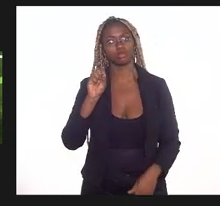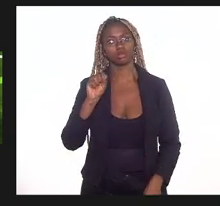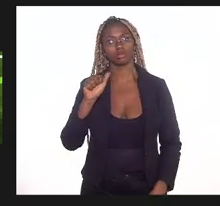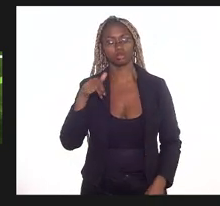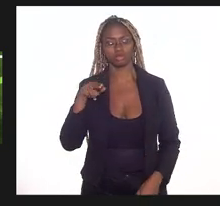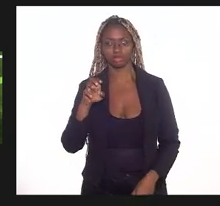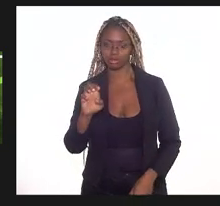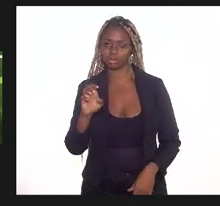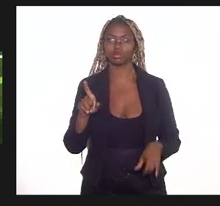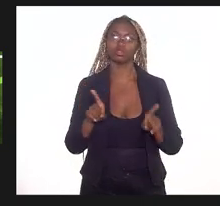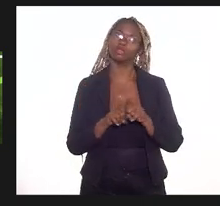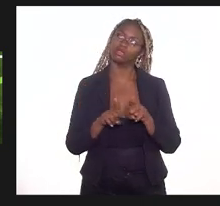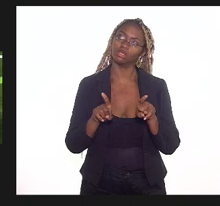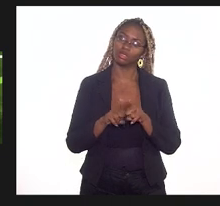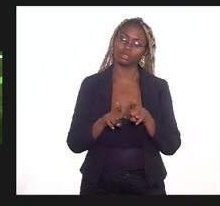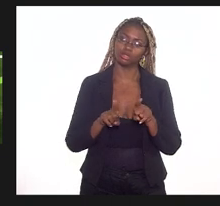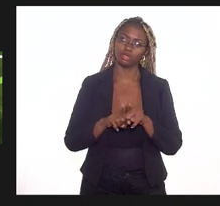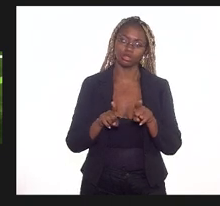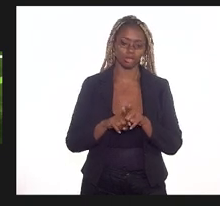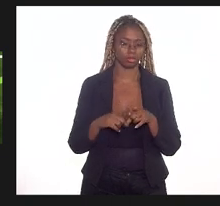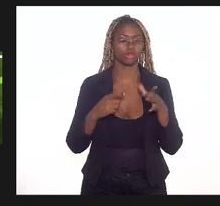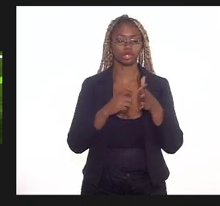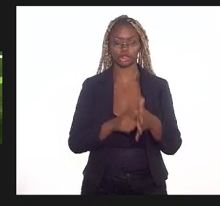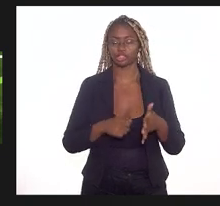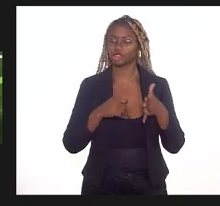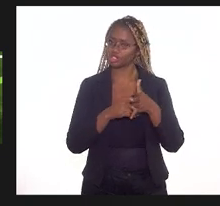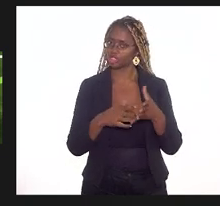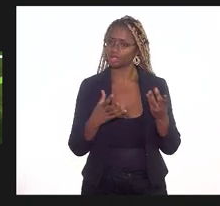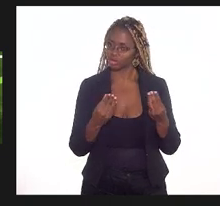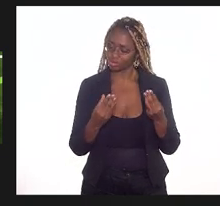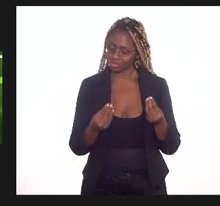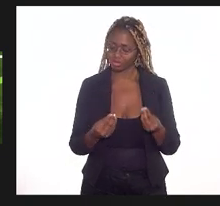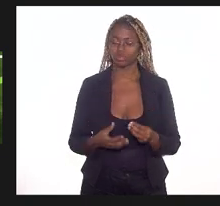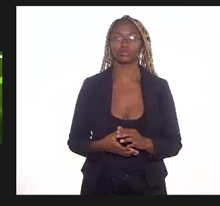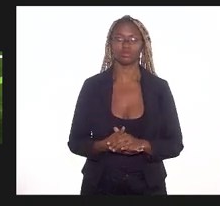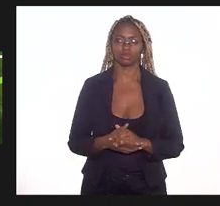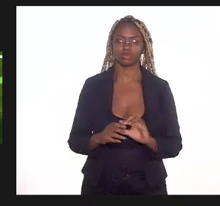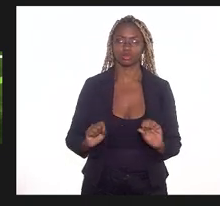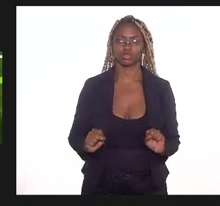que também tem sido uma guerreira